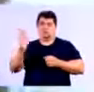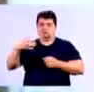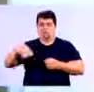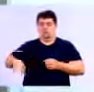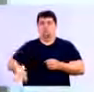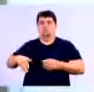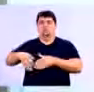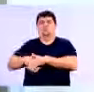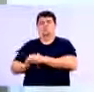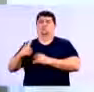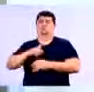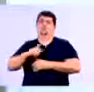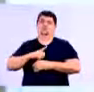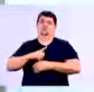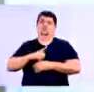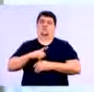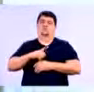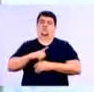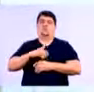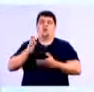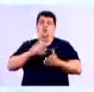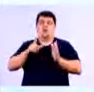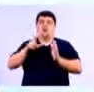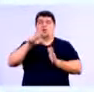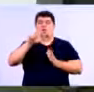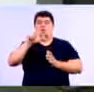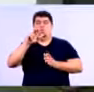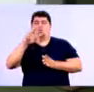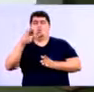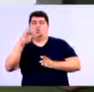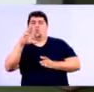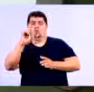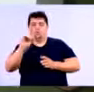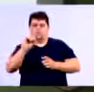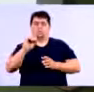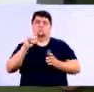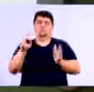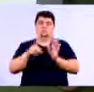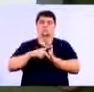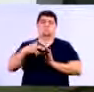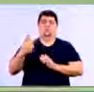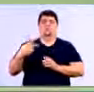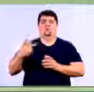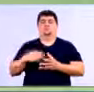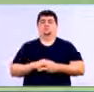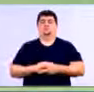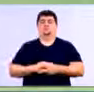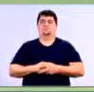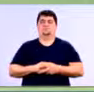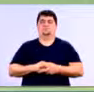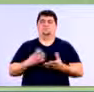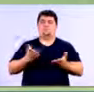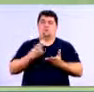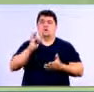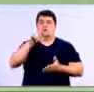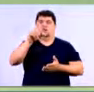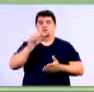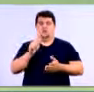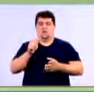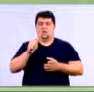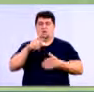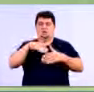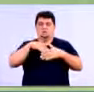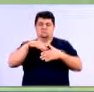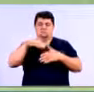é o tempo, a resposta, ou o período de tempo que o seu dinheiro vai voltar. Ótimo, professor. E a taxa interna de retorno,